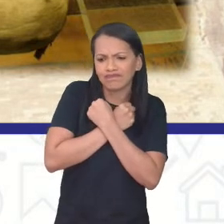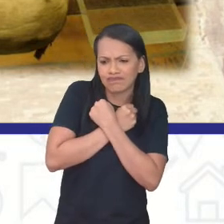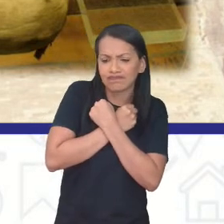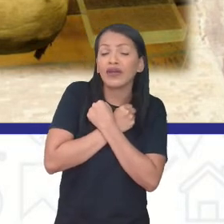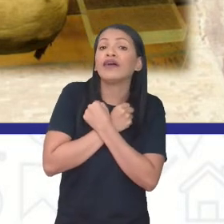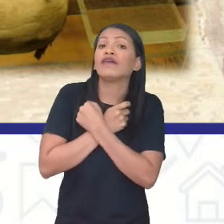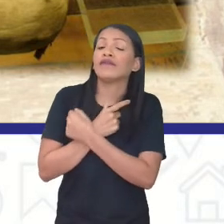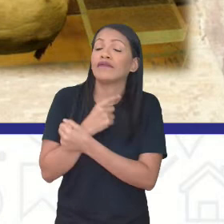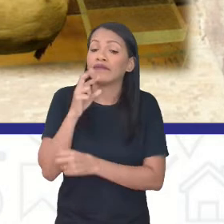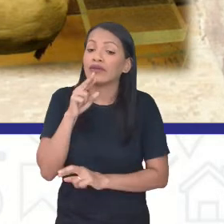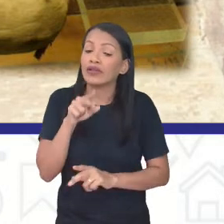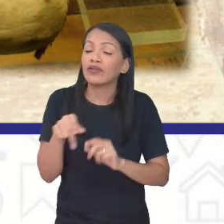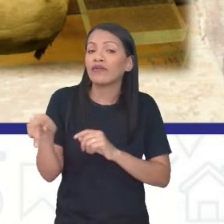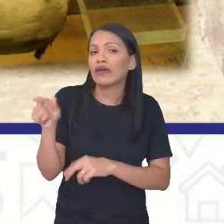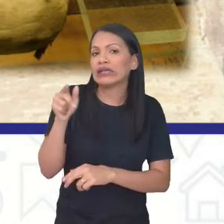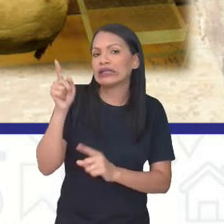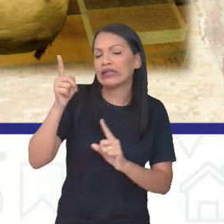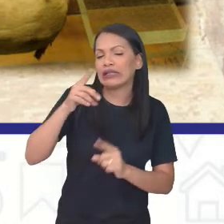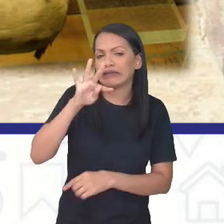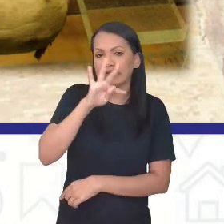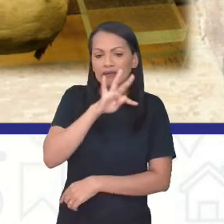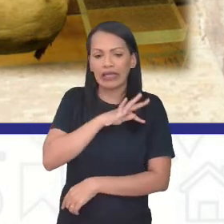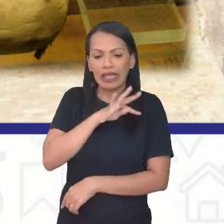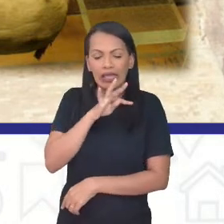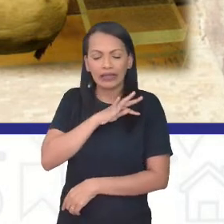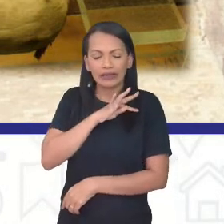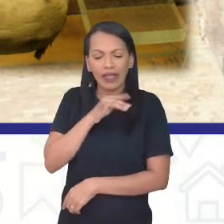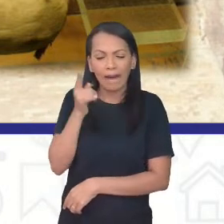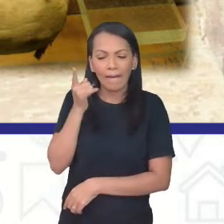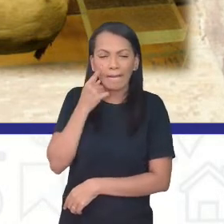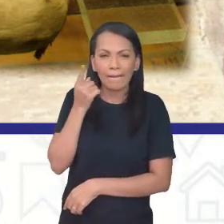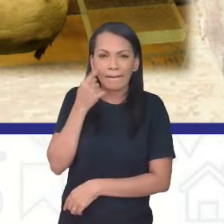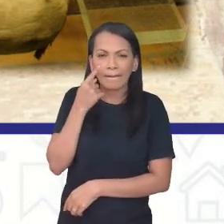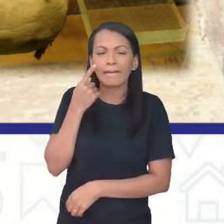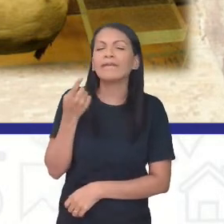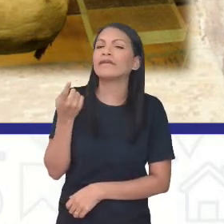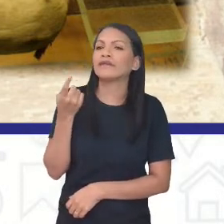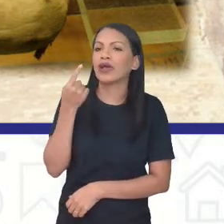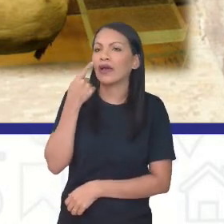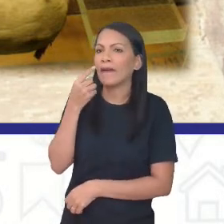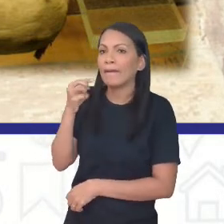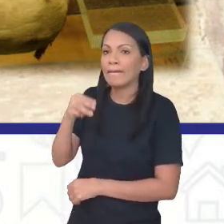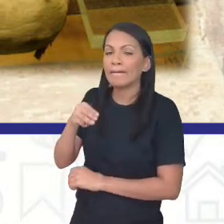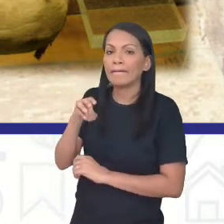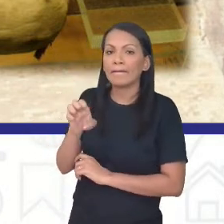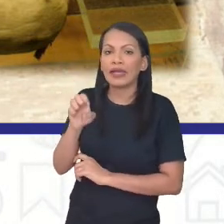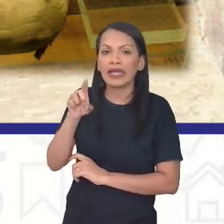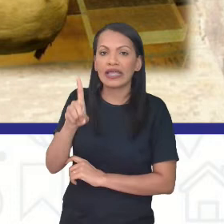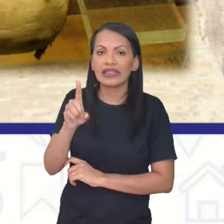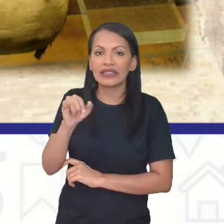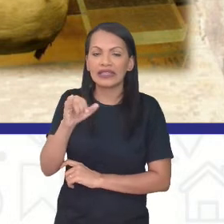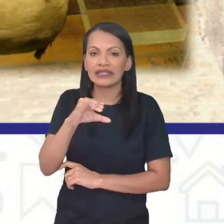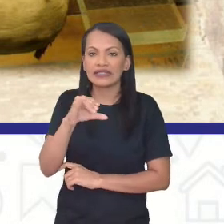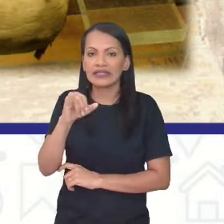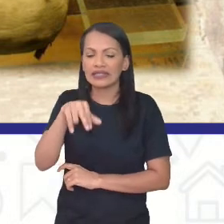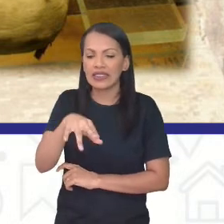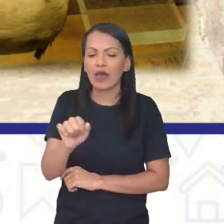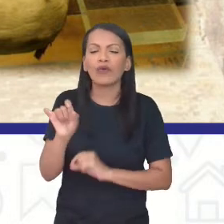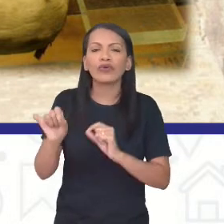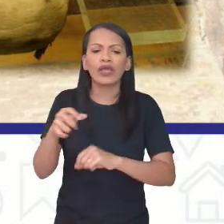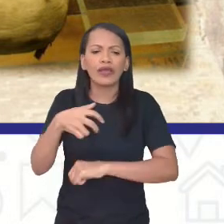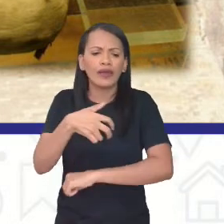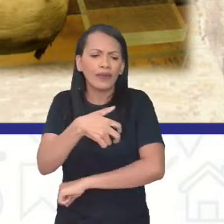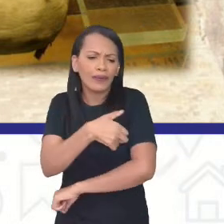várias técnicas medicinais, como por exemplo, eles já tratavam fraturas, eles já usavam anestésico, né?